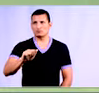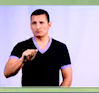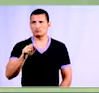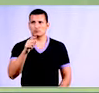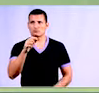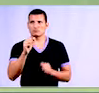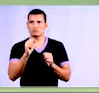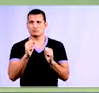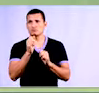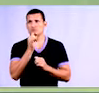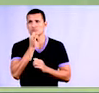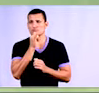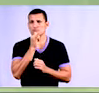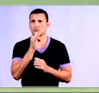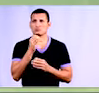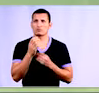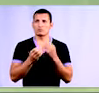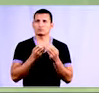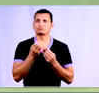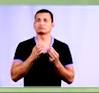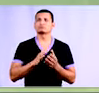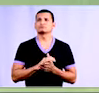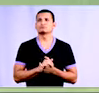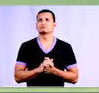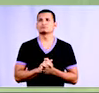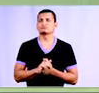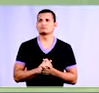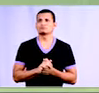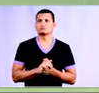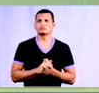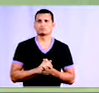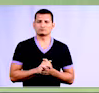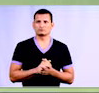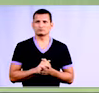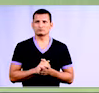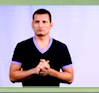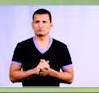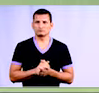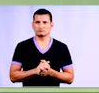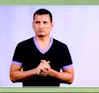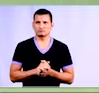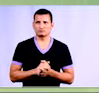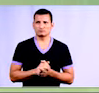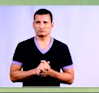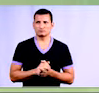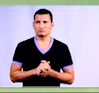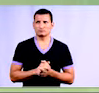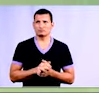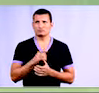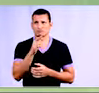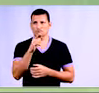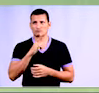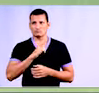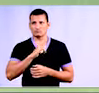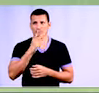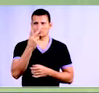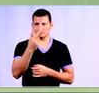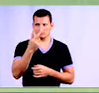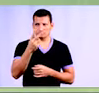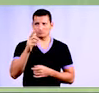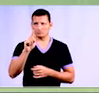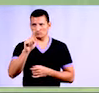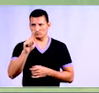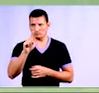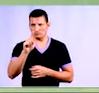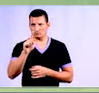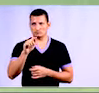por exemplo, como eu posso mensurar isso? Ó, imagina se você tem 2 GB de memória